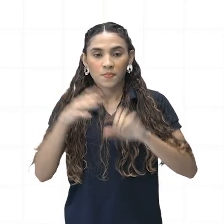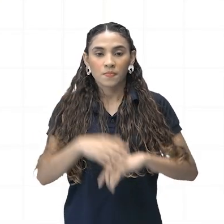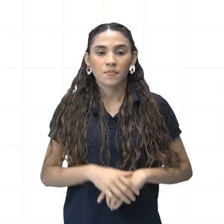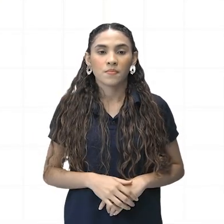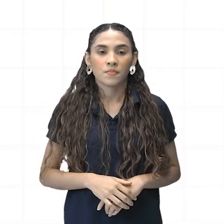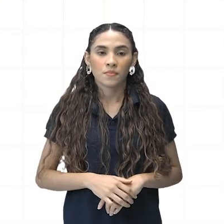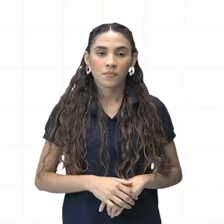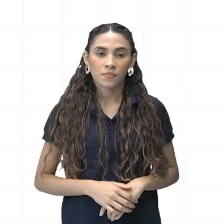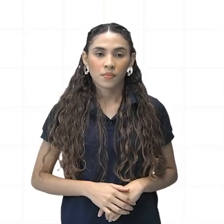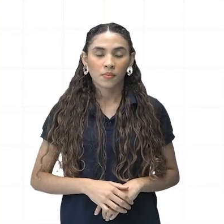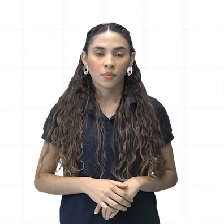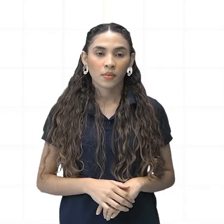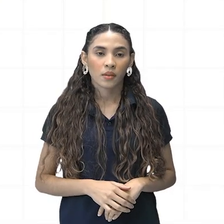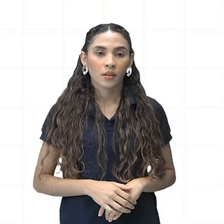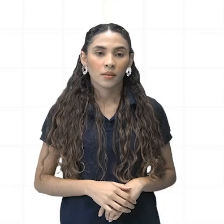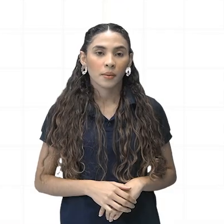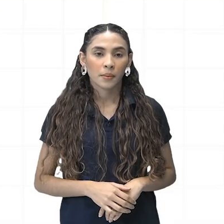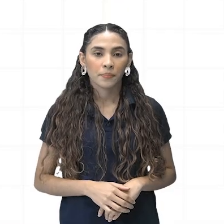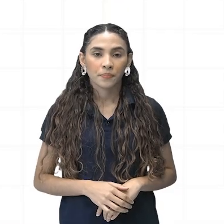frequência.